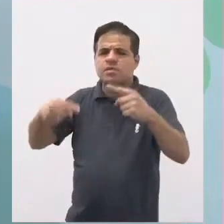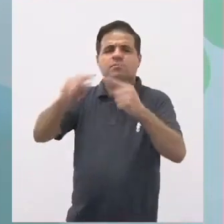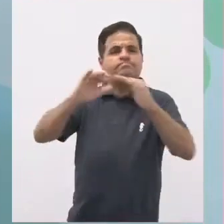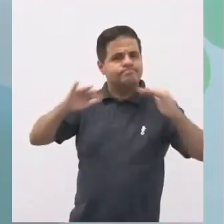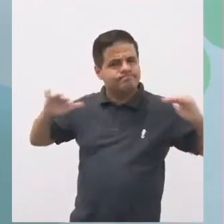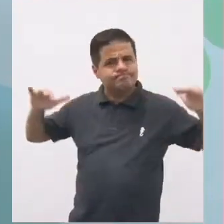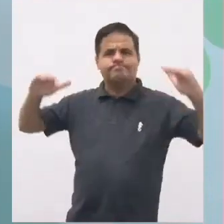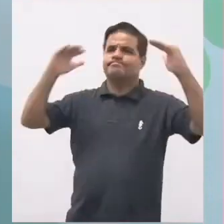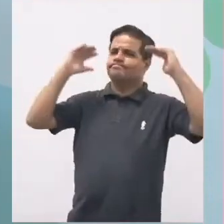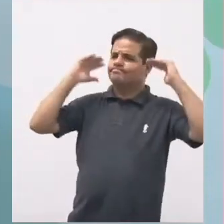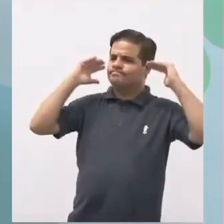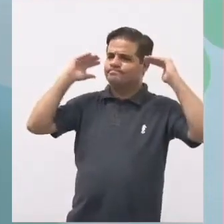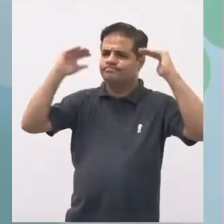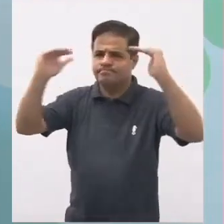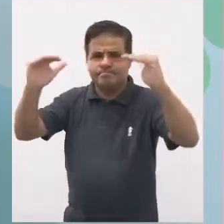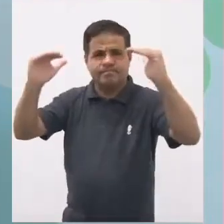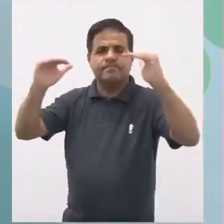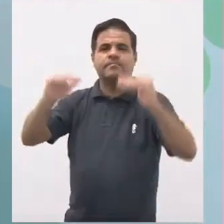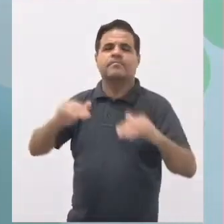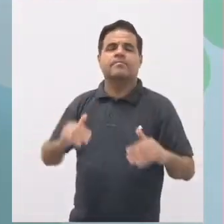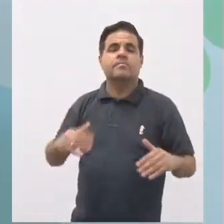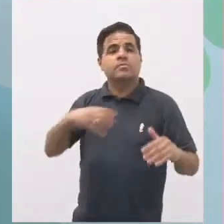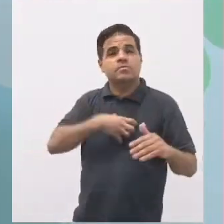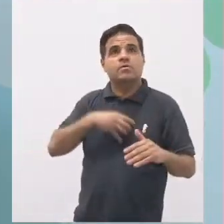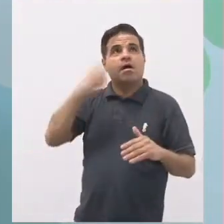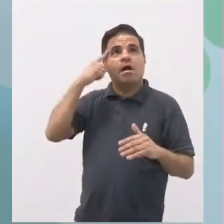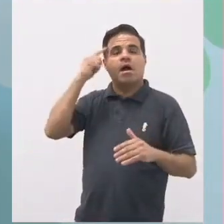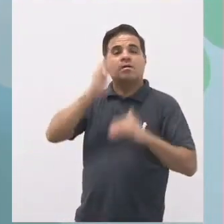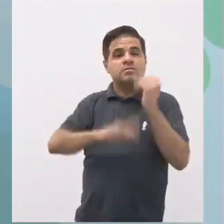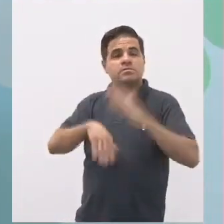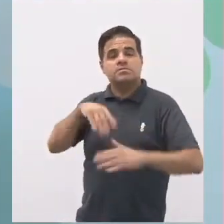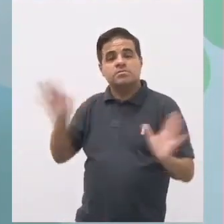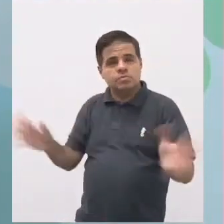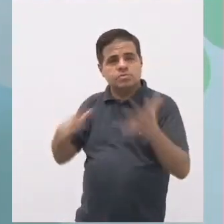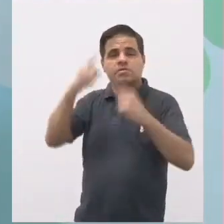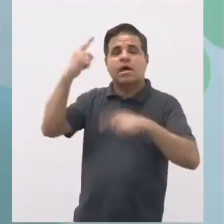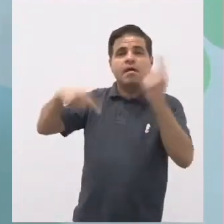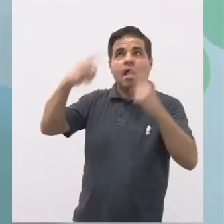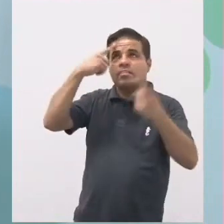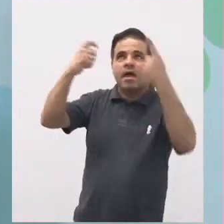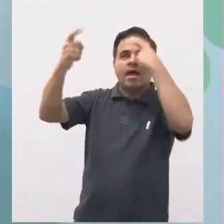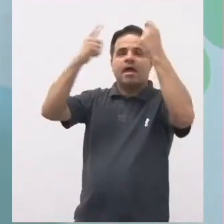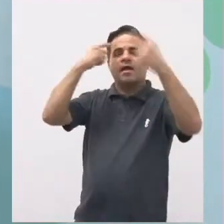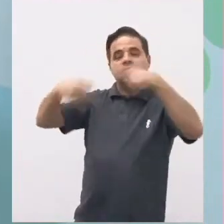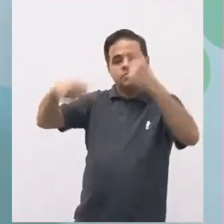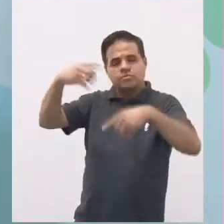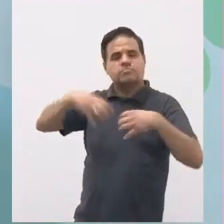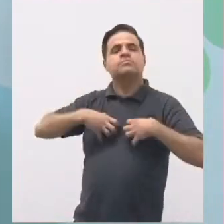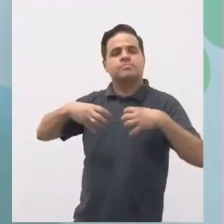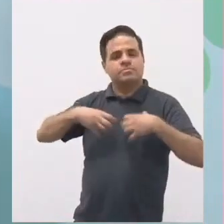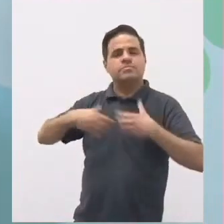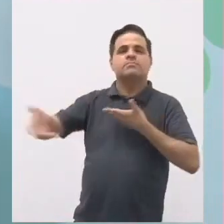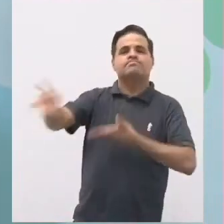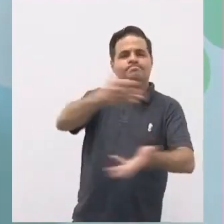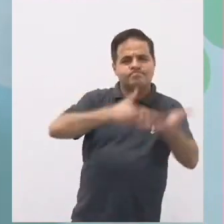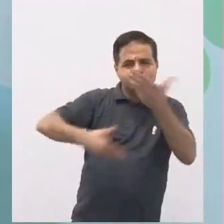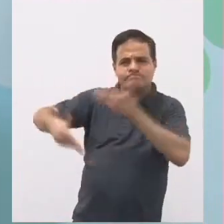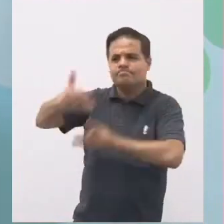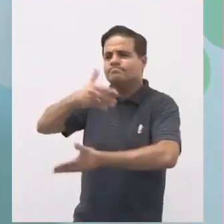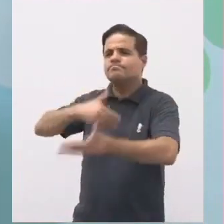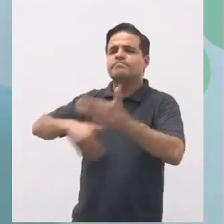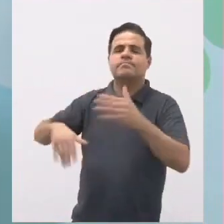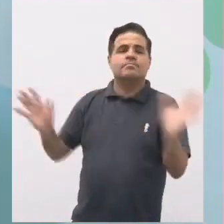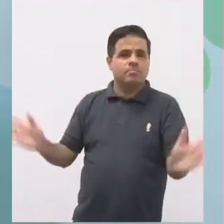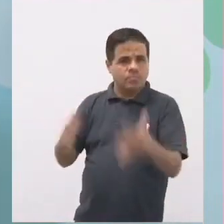assim horizontal, numa forma vertical, né? Onde nós promovemos essas ideias, essas discussões, tá? De forma compatibilizadas e